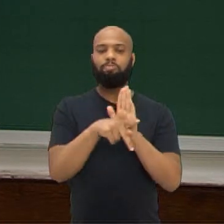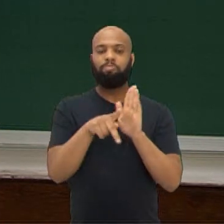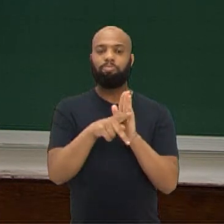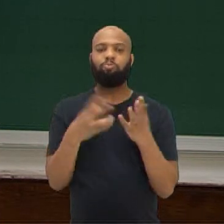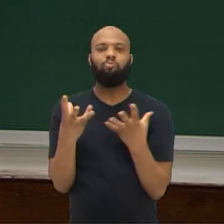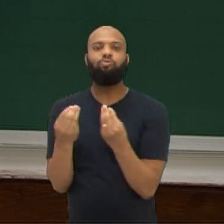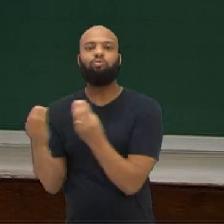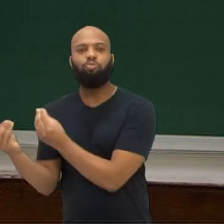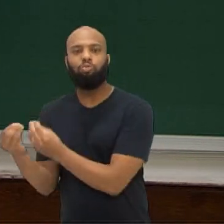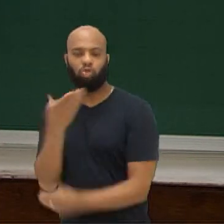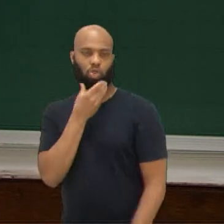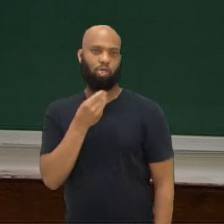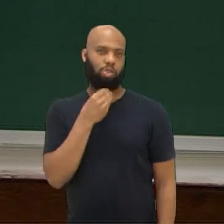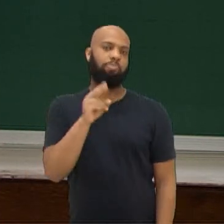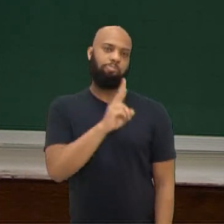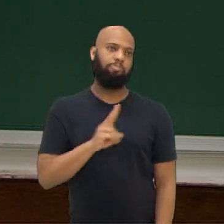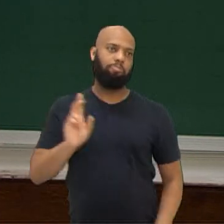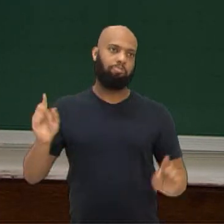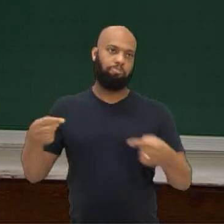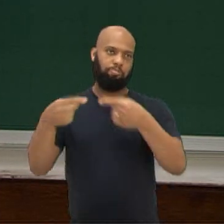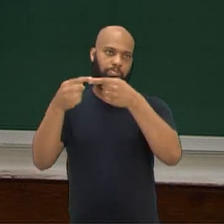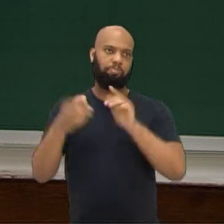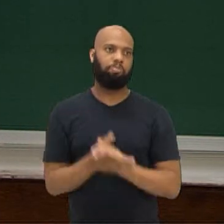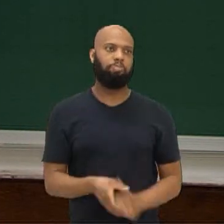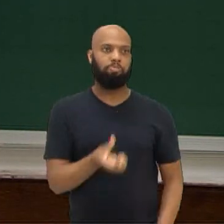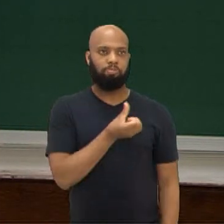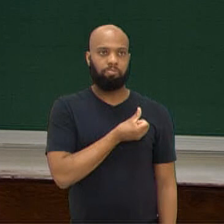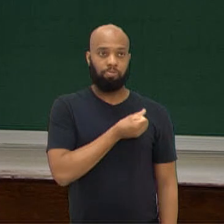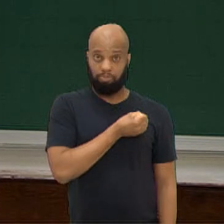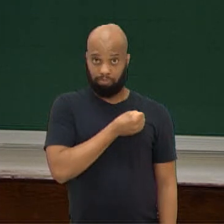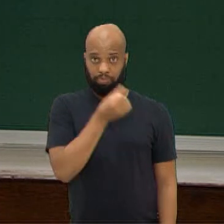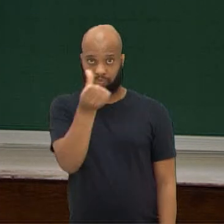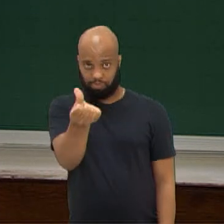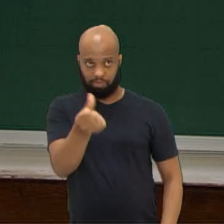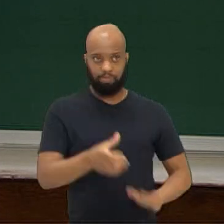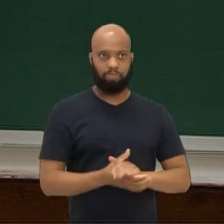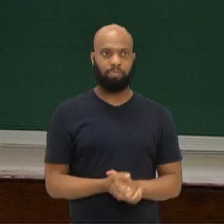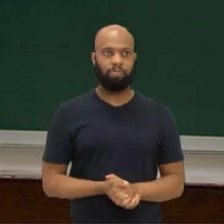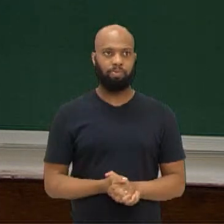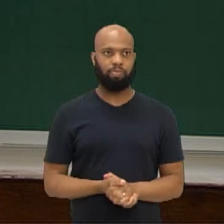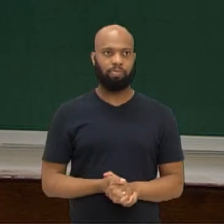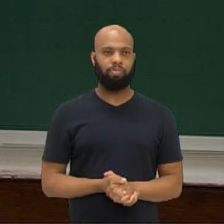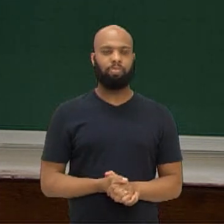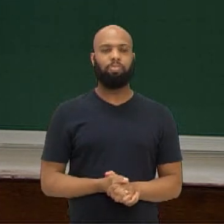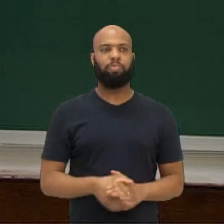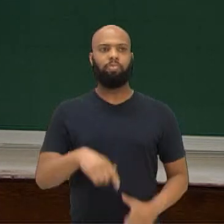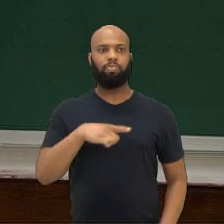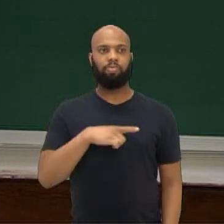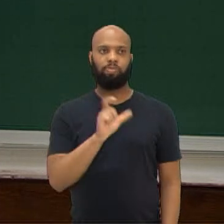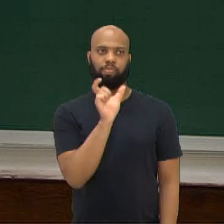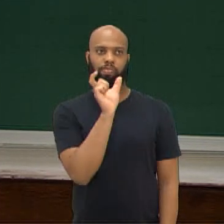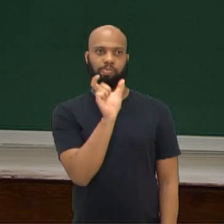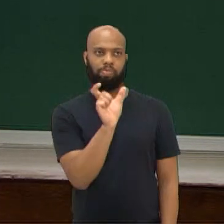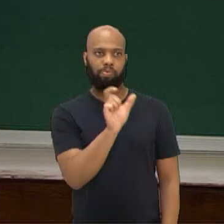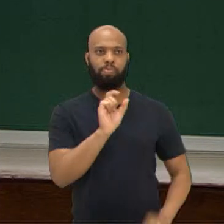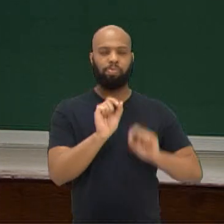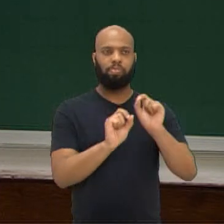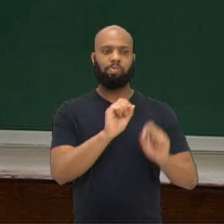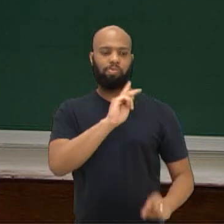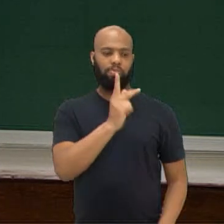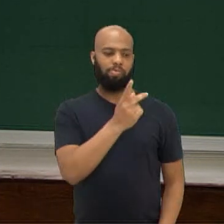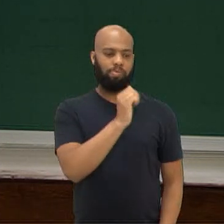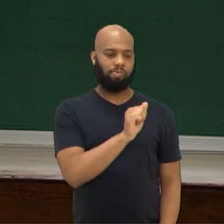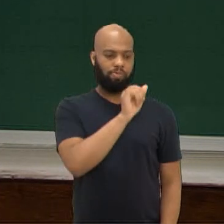masculino plural. 6. Indígenas, hay que valorarlos mucho. Hay que é uma